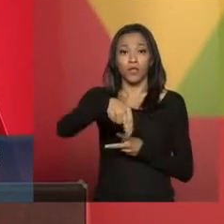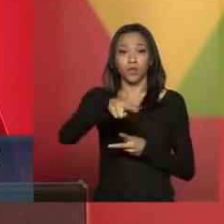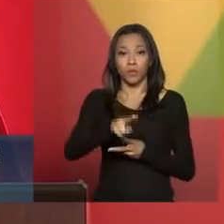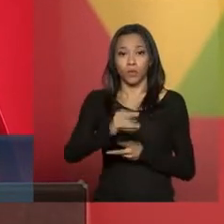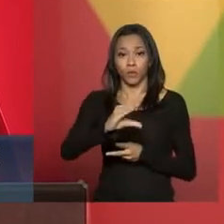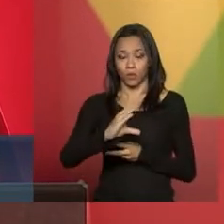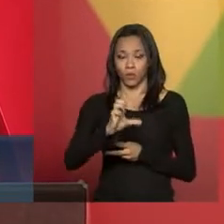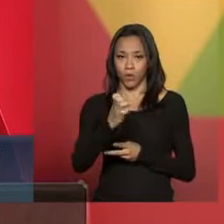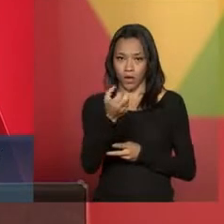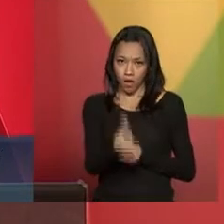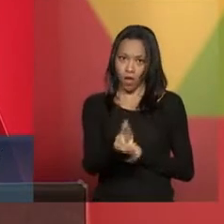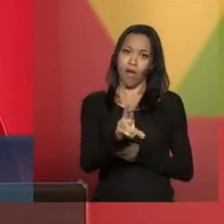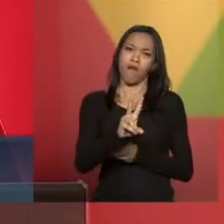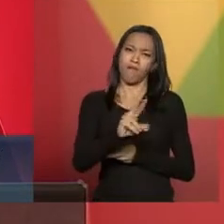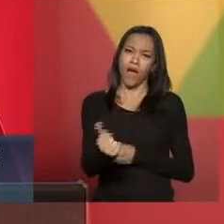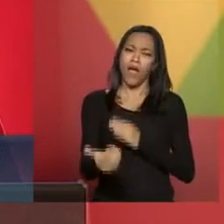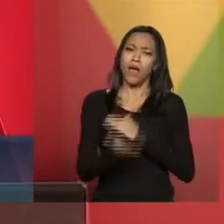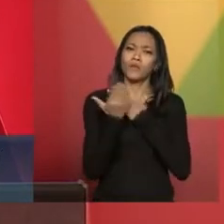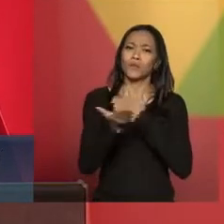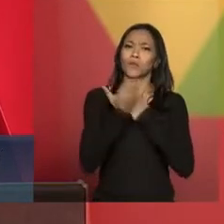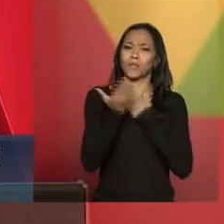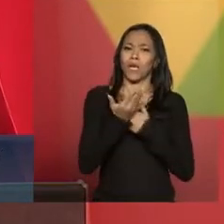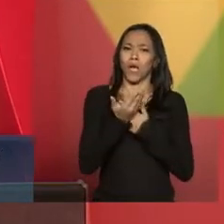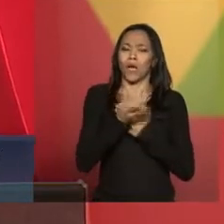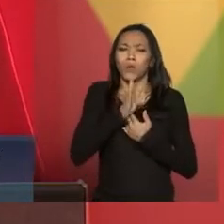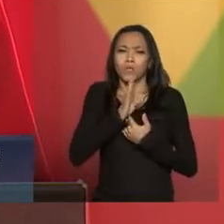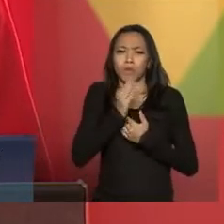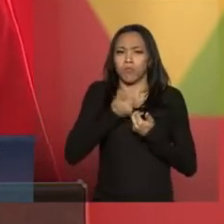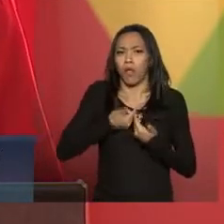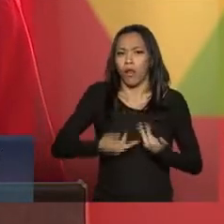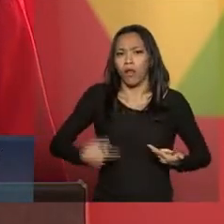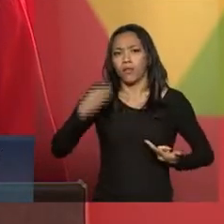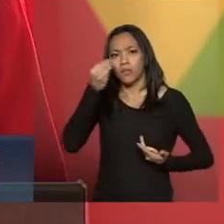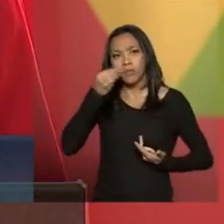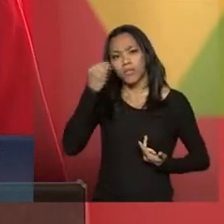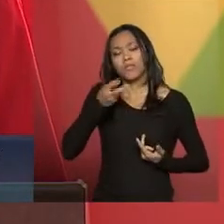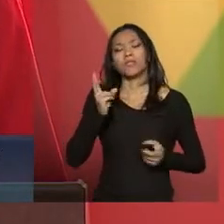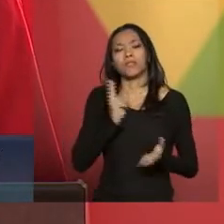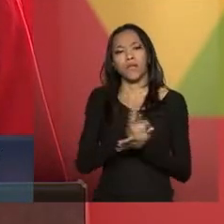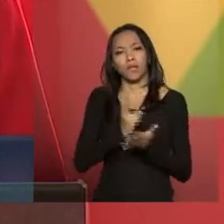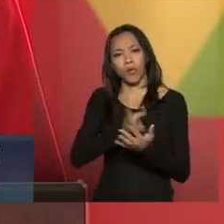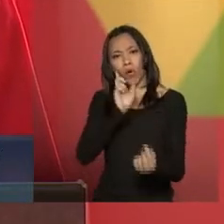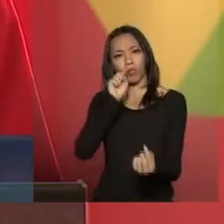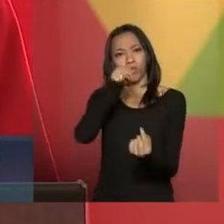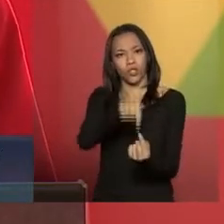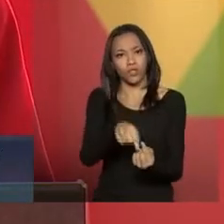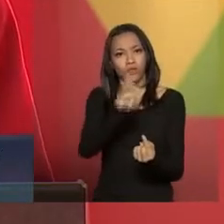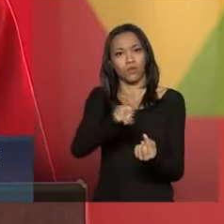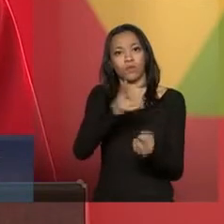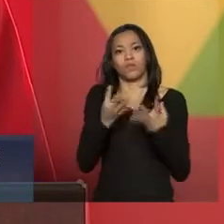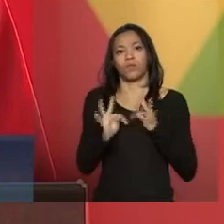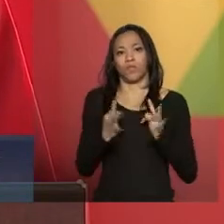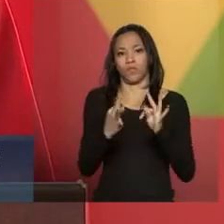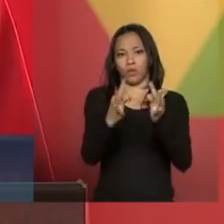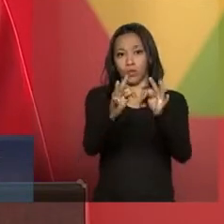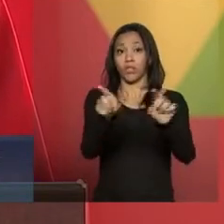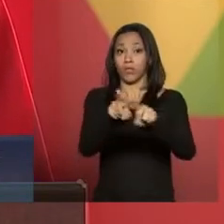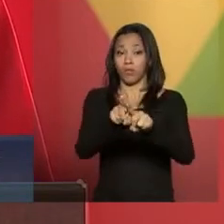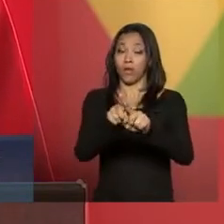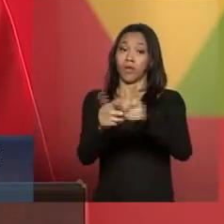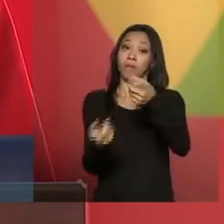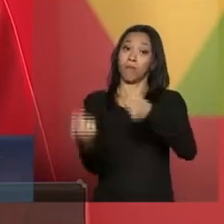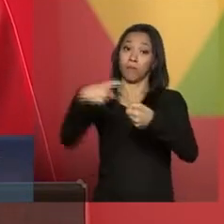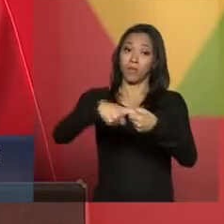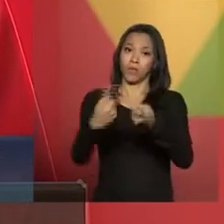experiências, visando o desenvolvimento tecnológico e industrial conjunto.